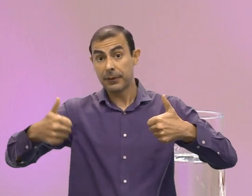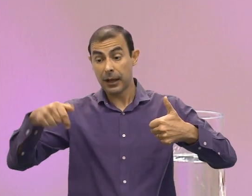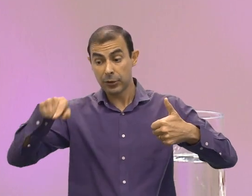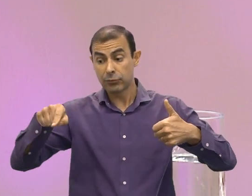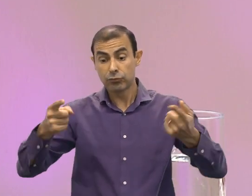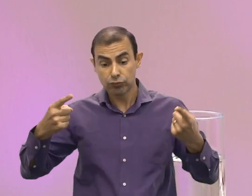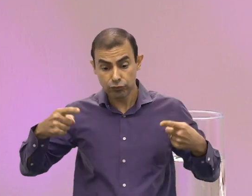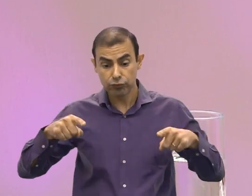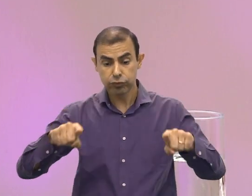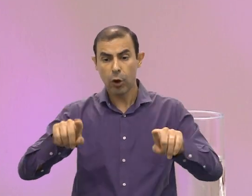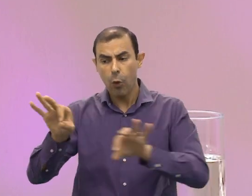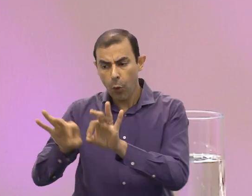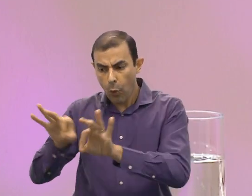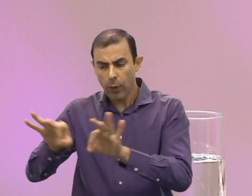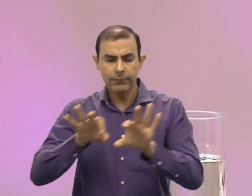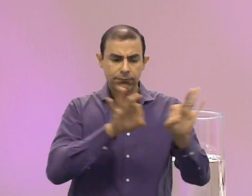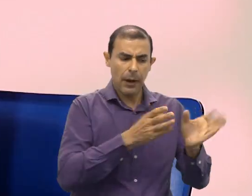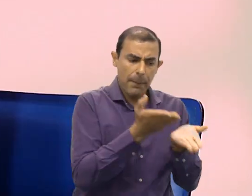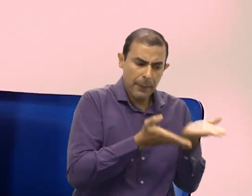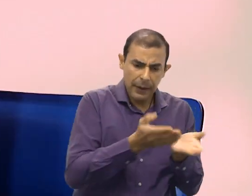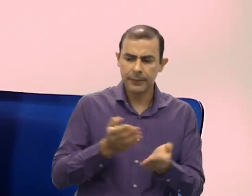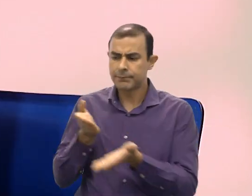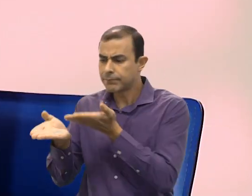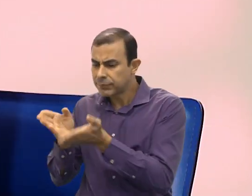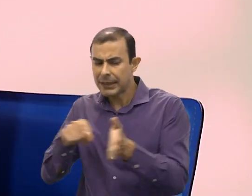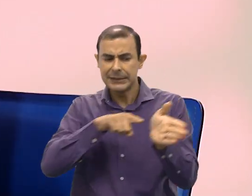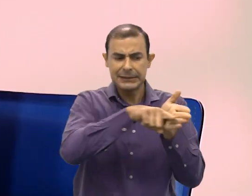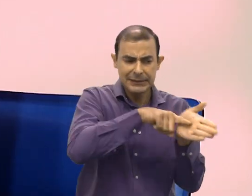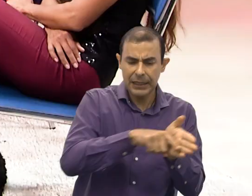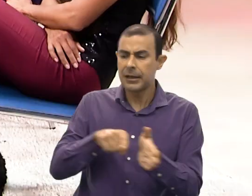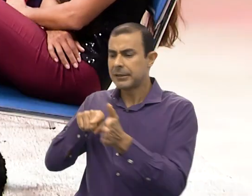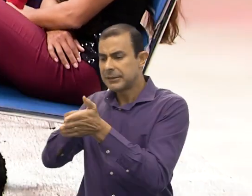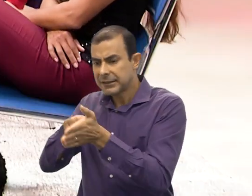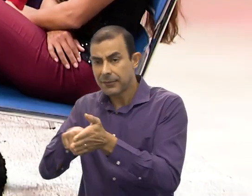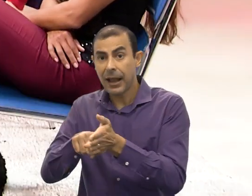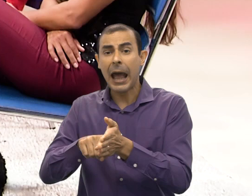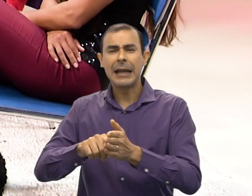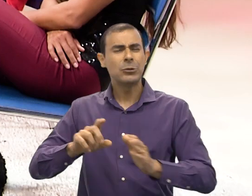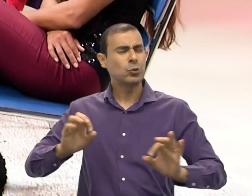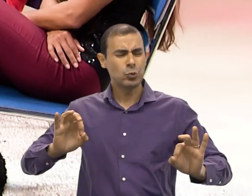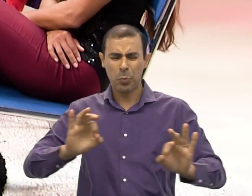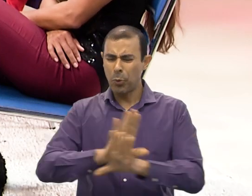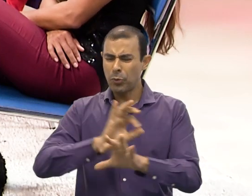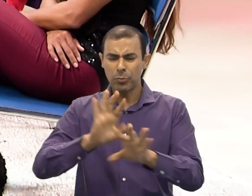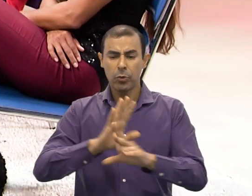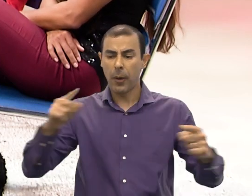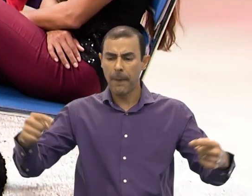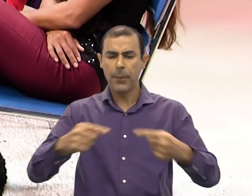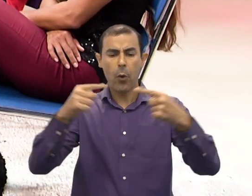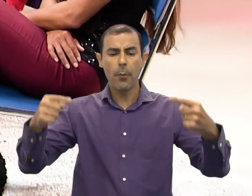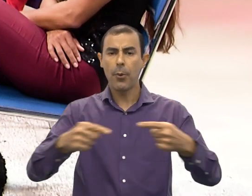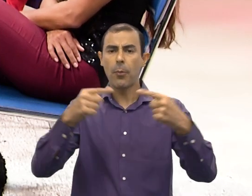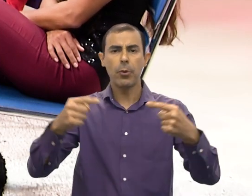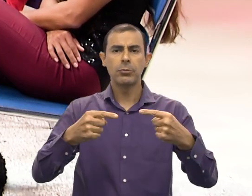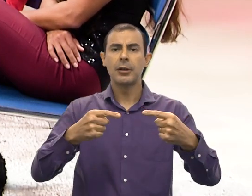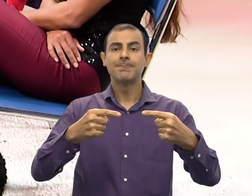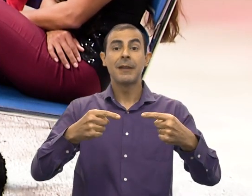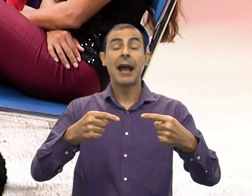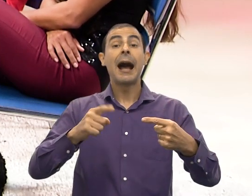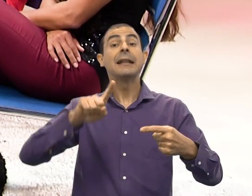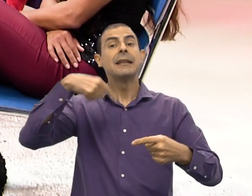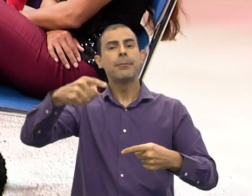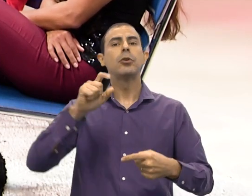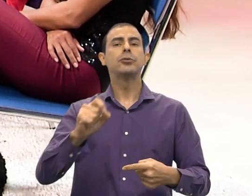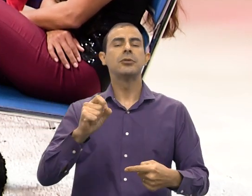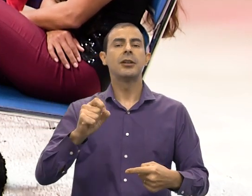doador, e se tudo correr bem, de confirmar a compatibilidade, o paciente está preparado, esse doador, independente de onde ele